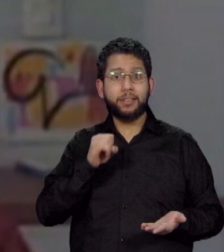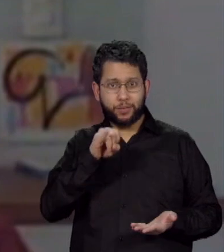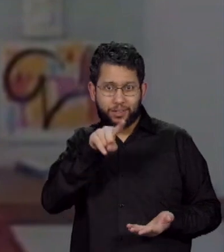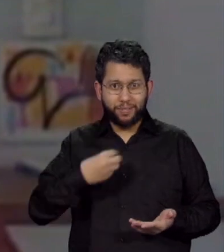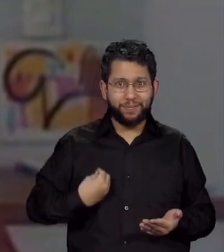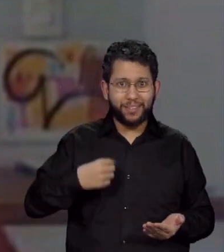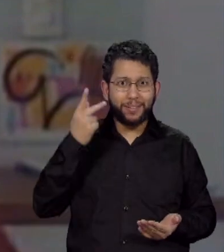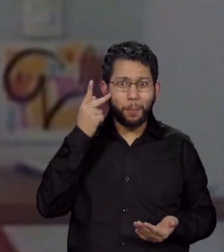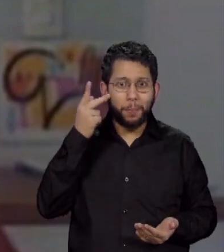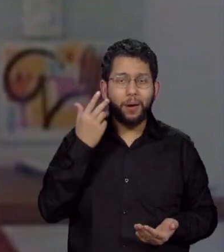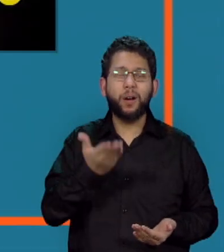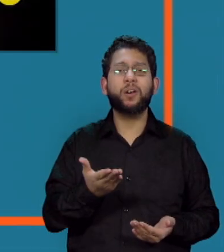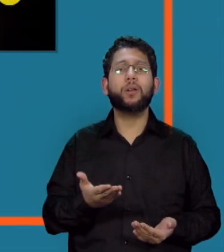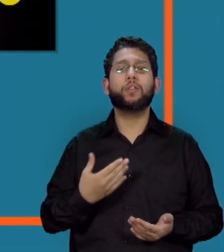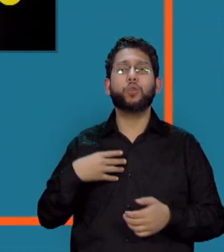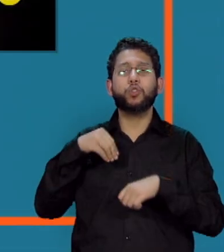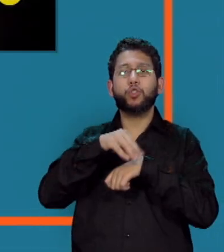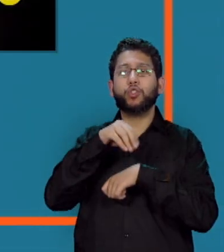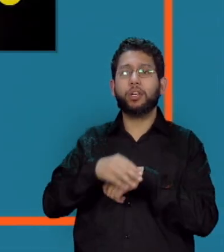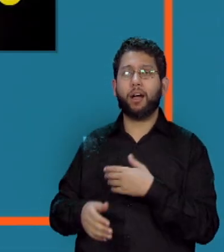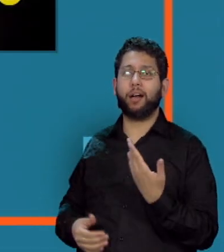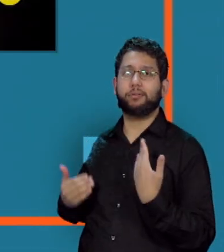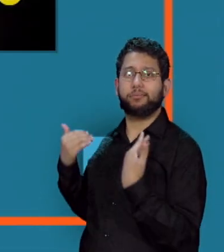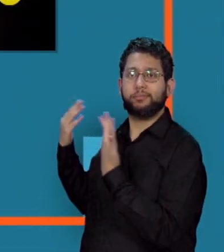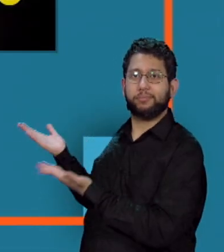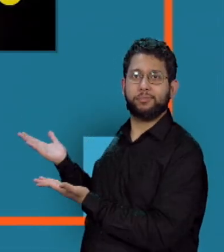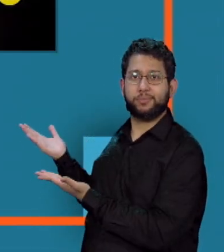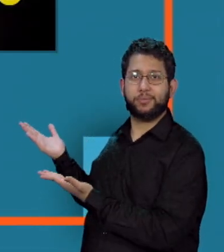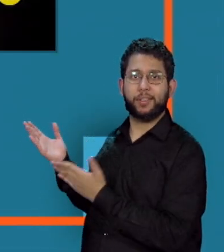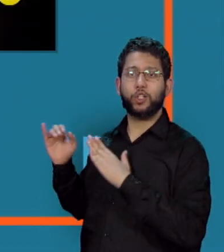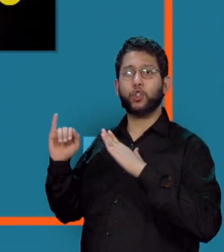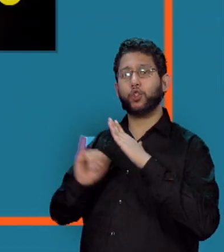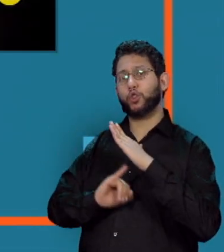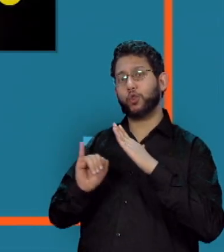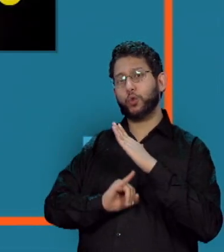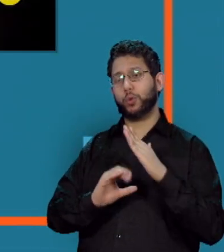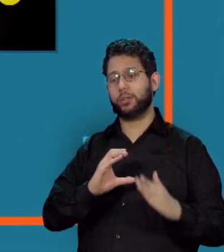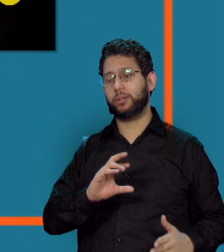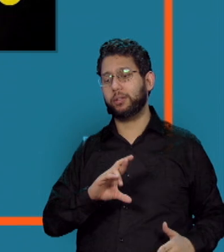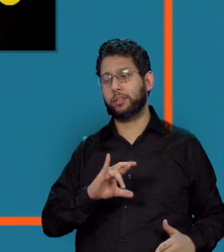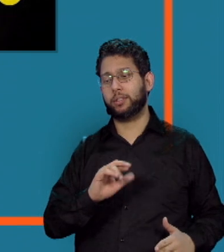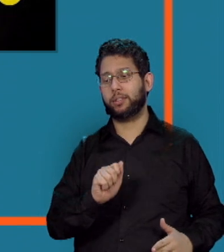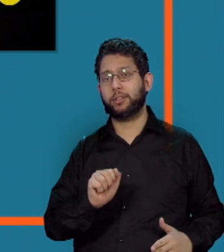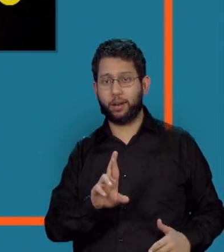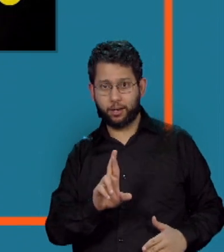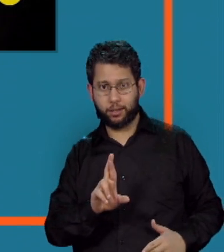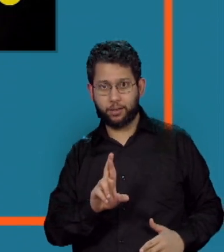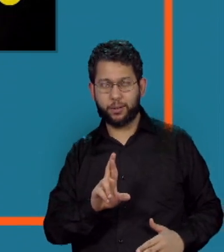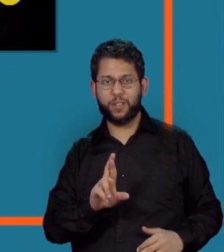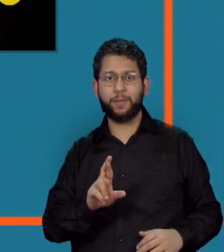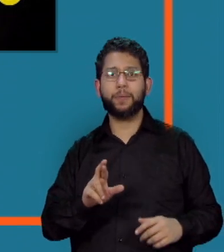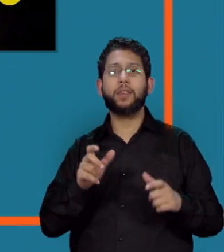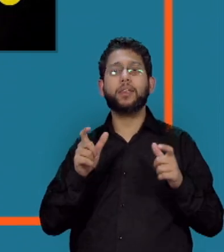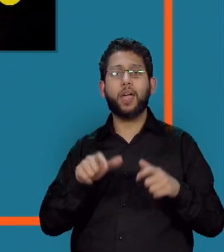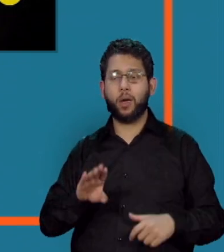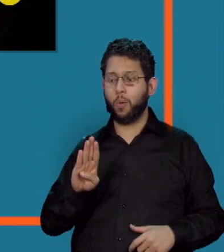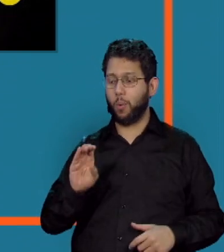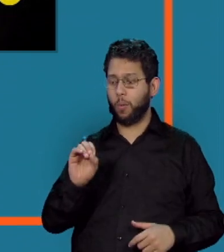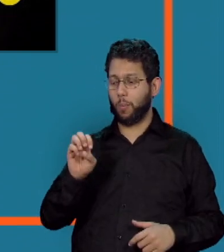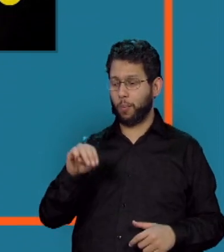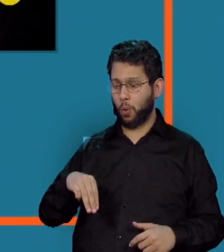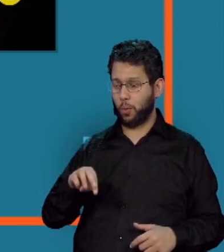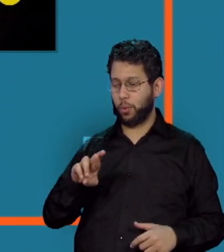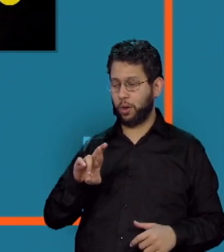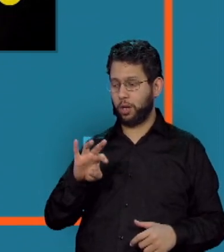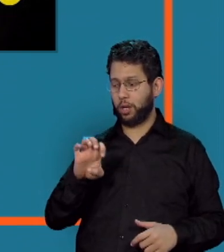São Paulo, eu posso citar o Instituto Criar, que fica no Bom Retiro, né, no centro